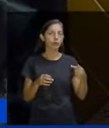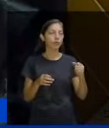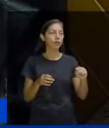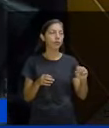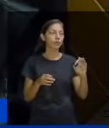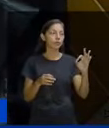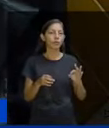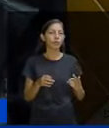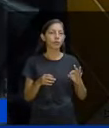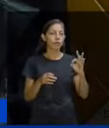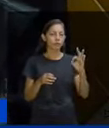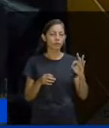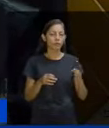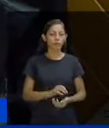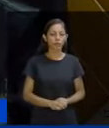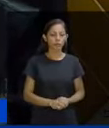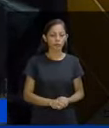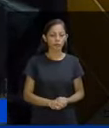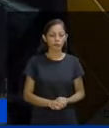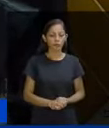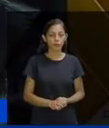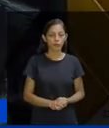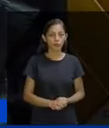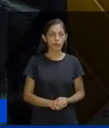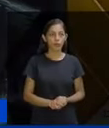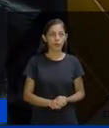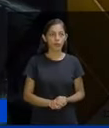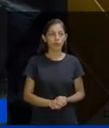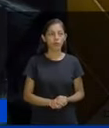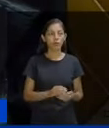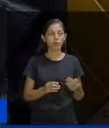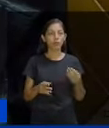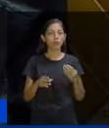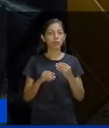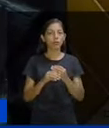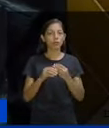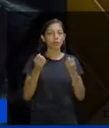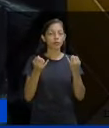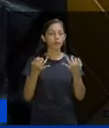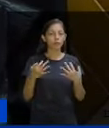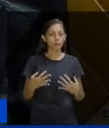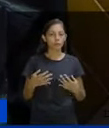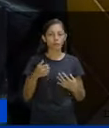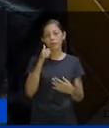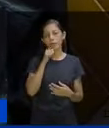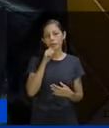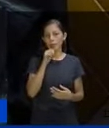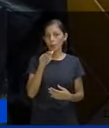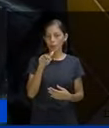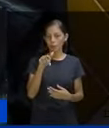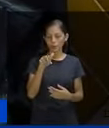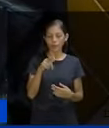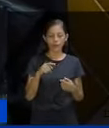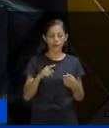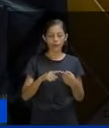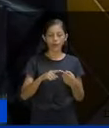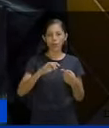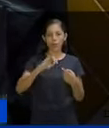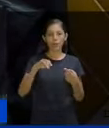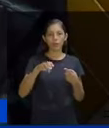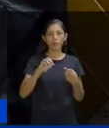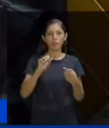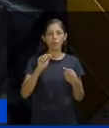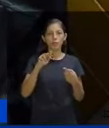34,78%. Consta nos autos a renúncia expressa de 2 candidatas, as irmãs Joaquina da Silva Ramos